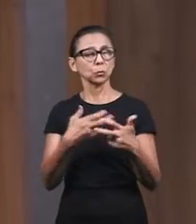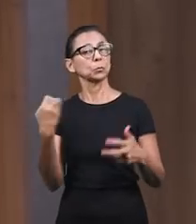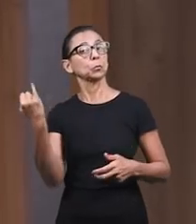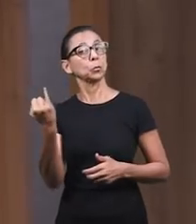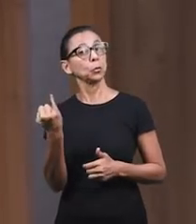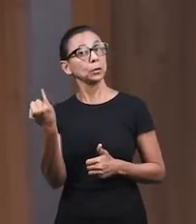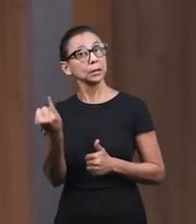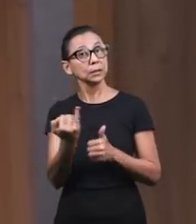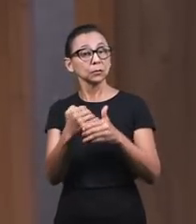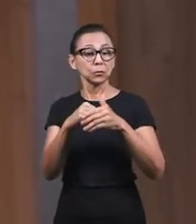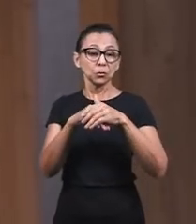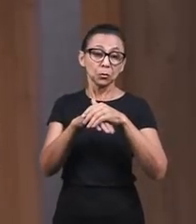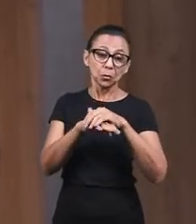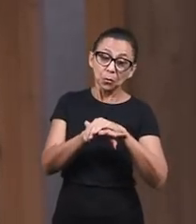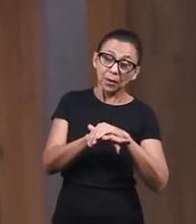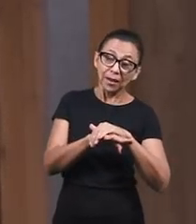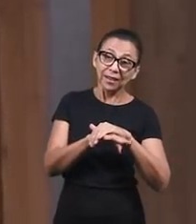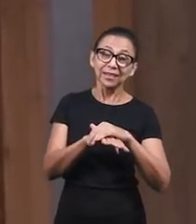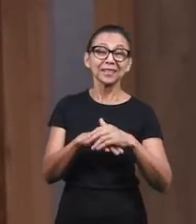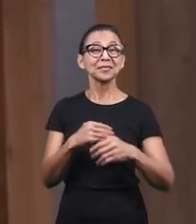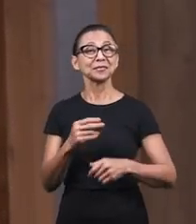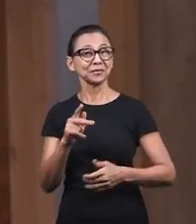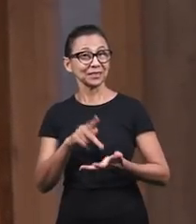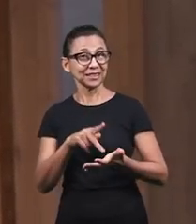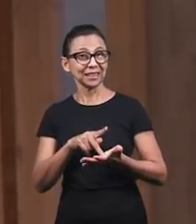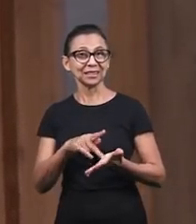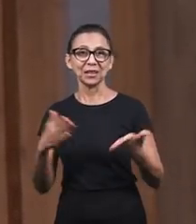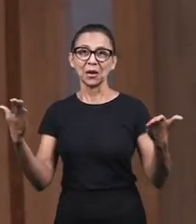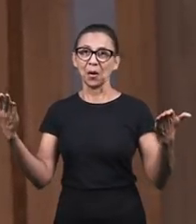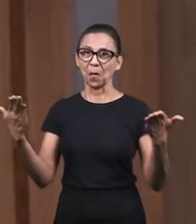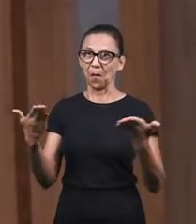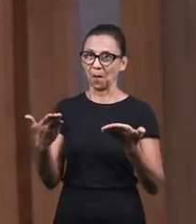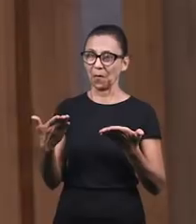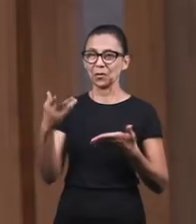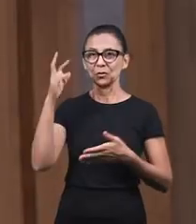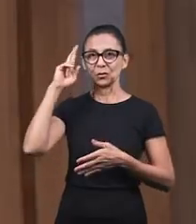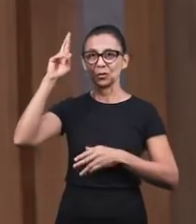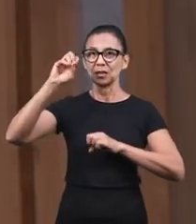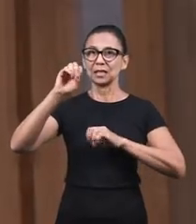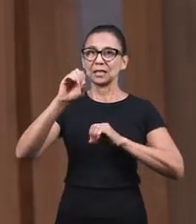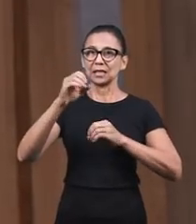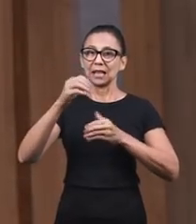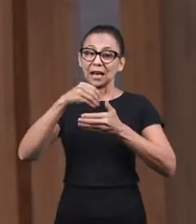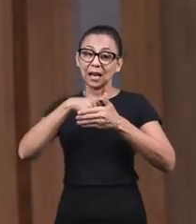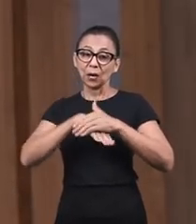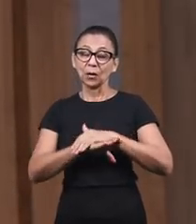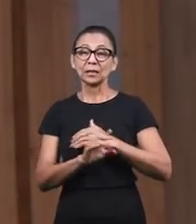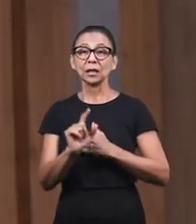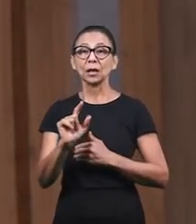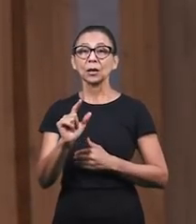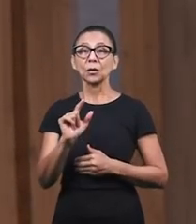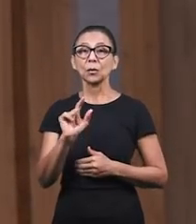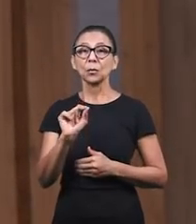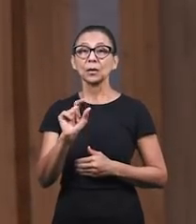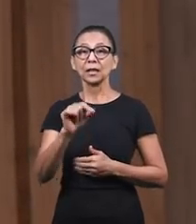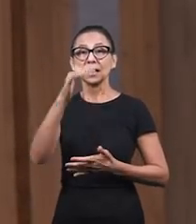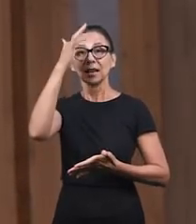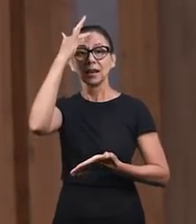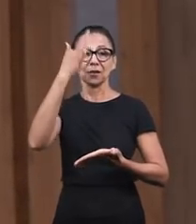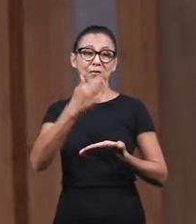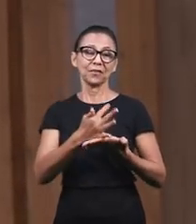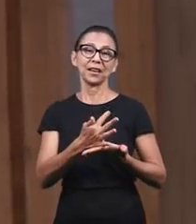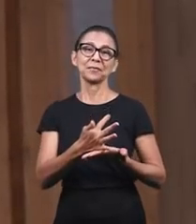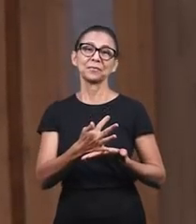que é importante, e hoje o Senhor vai nos ensinar a guardar um bem muito precioso, que é a fé. E